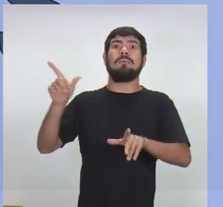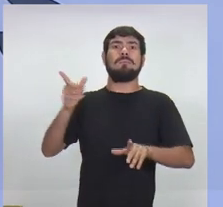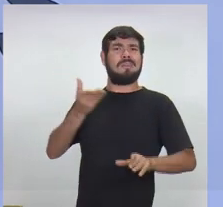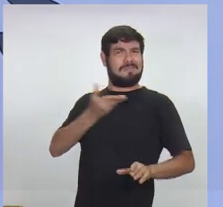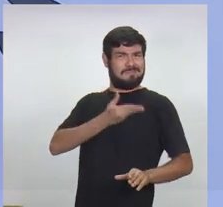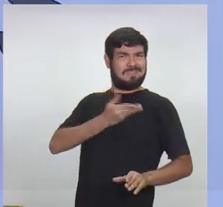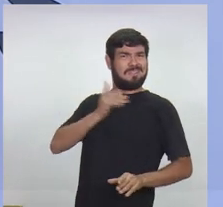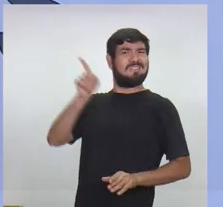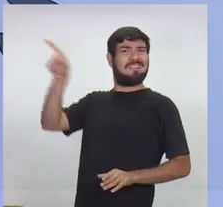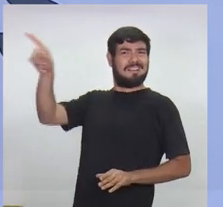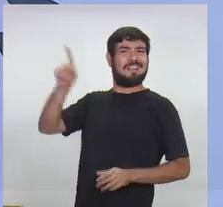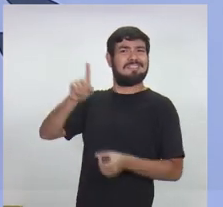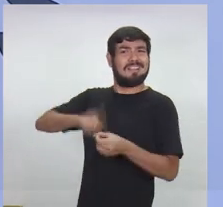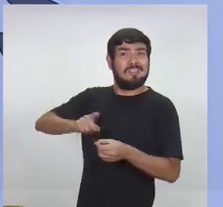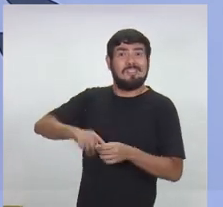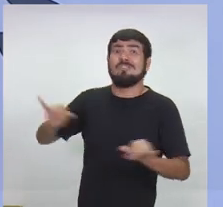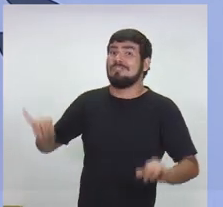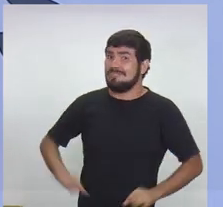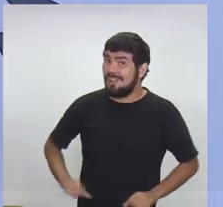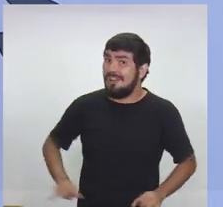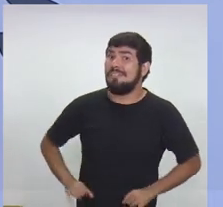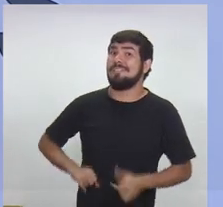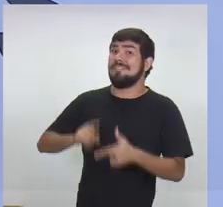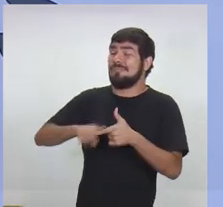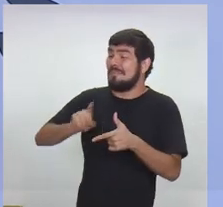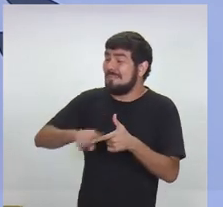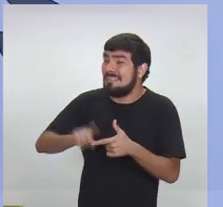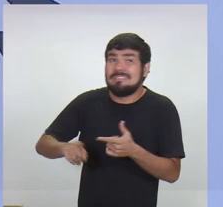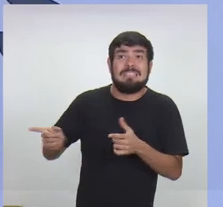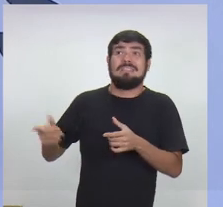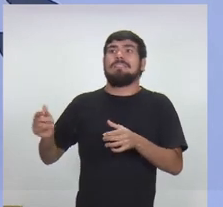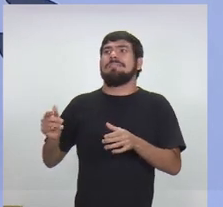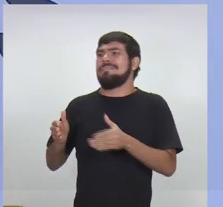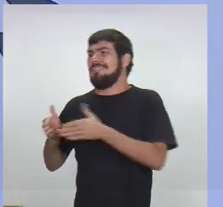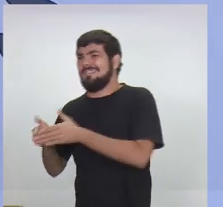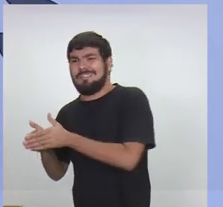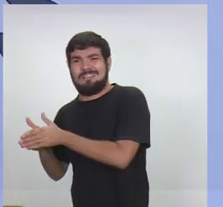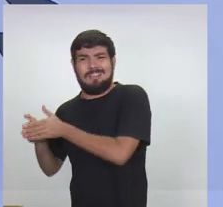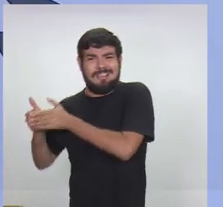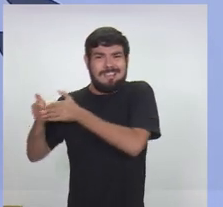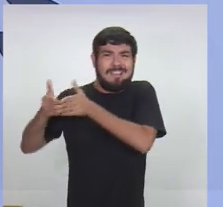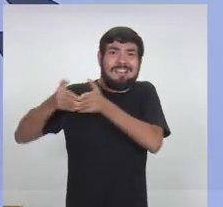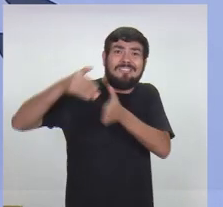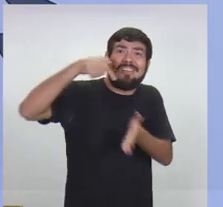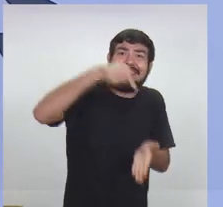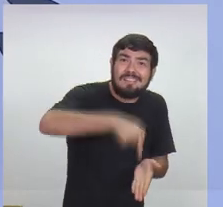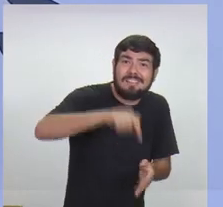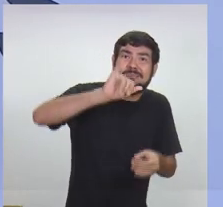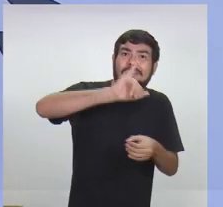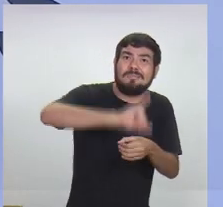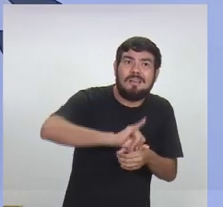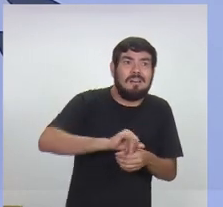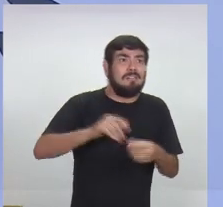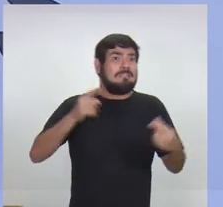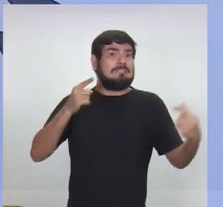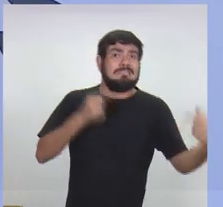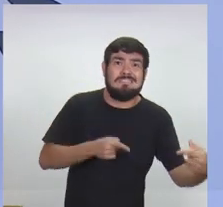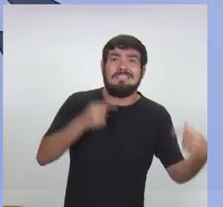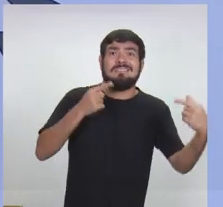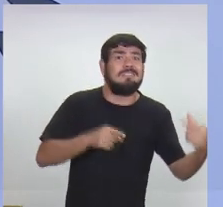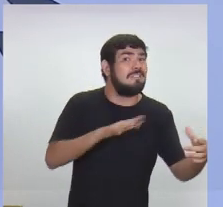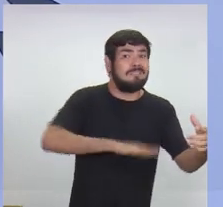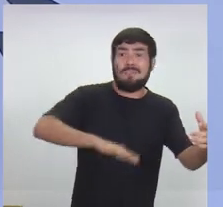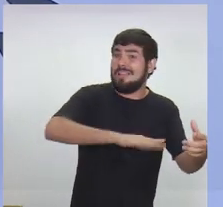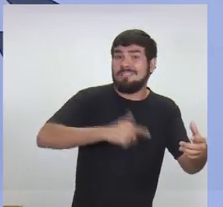que sofre muito quando tem um problema grave e precisa vir aqui pra capital e disputar espaço às vezes não têm onde